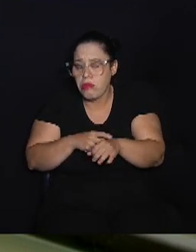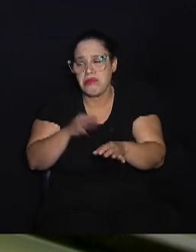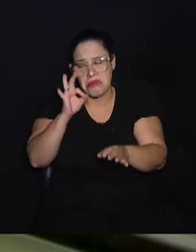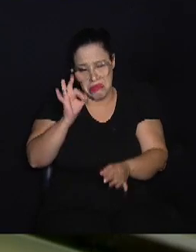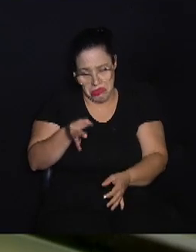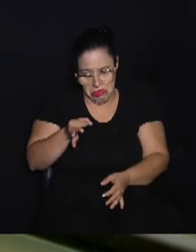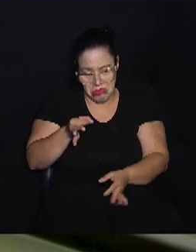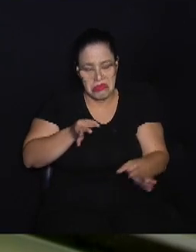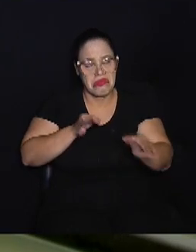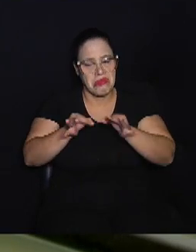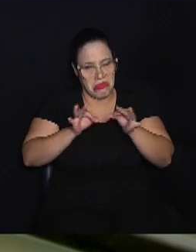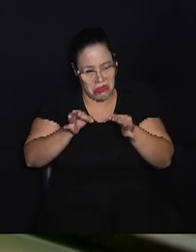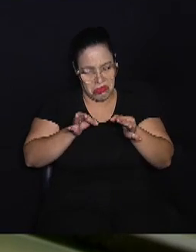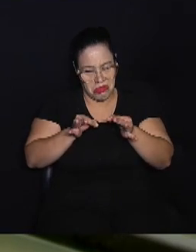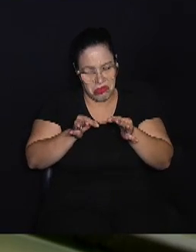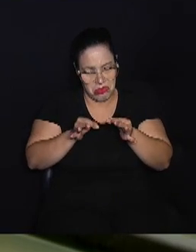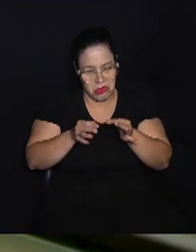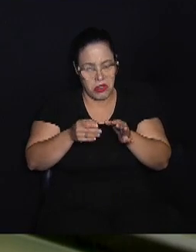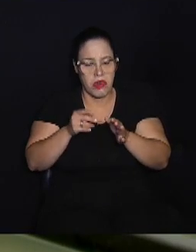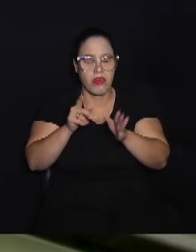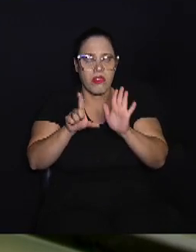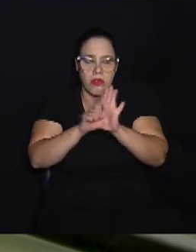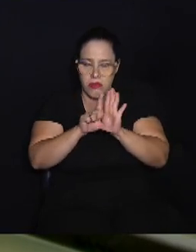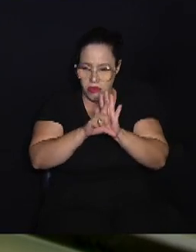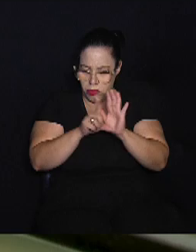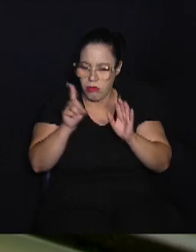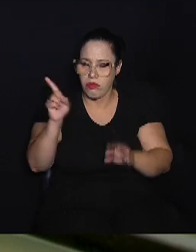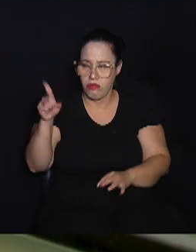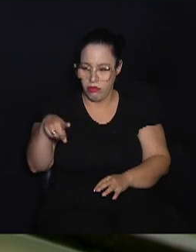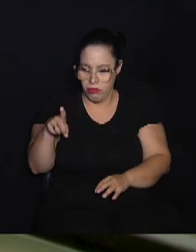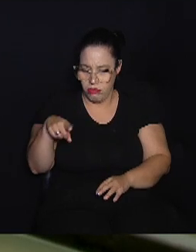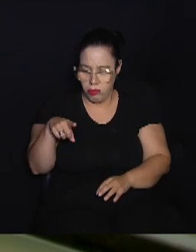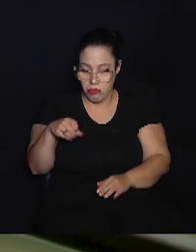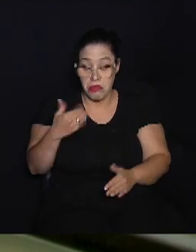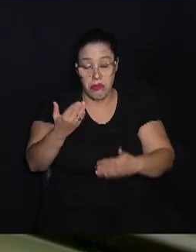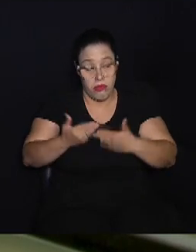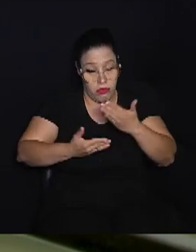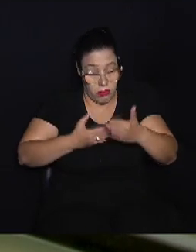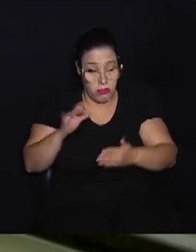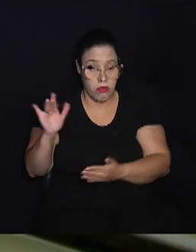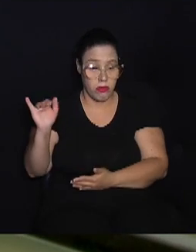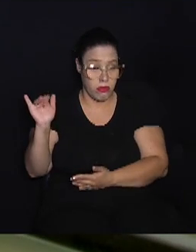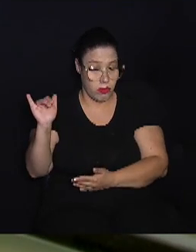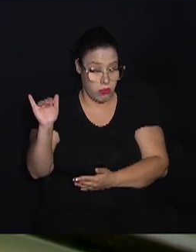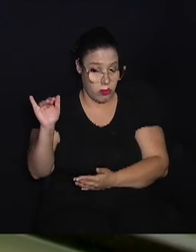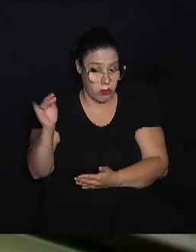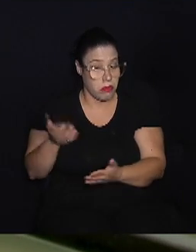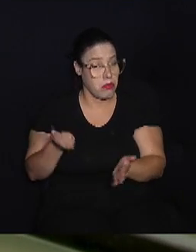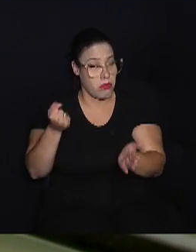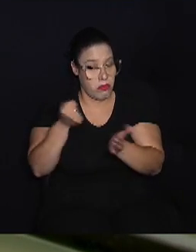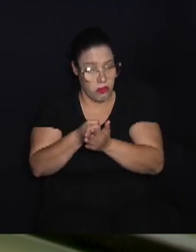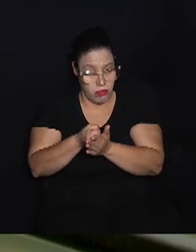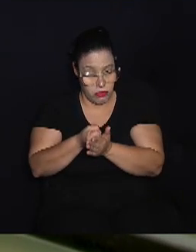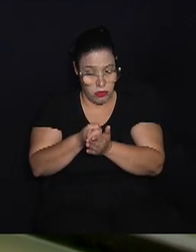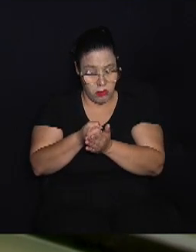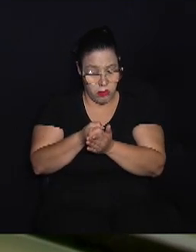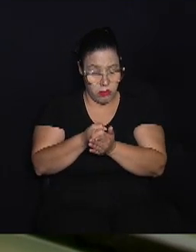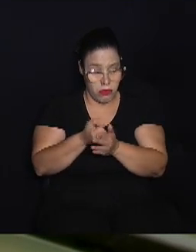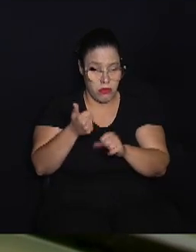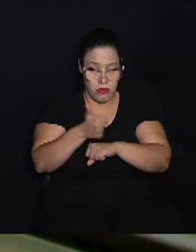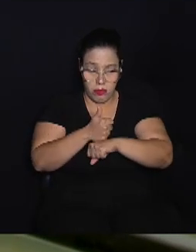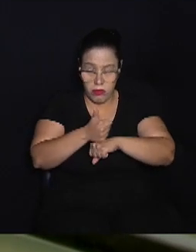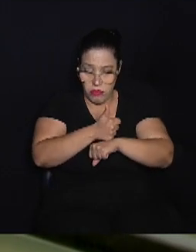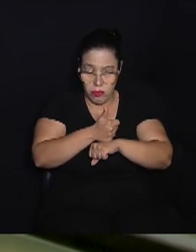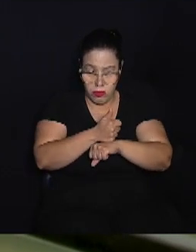é regularizado, existe legislação para isso, existem métodos científicos que devem ser adotados pelo profissional que